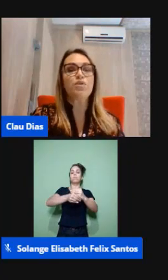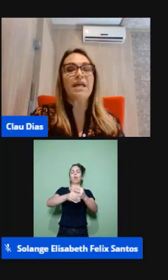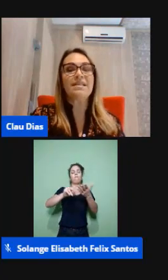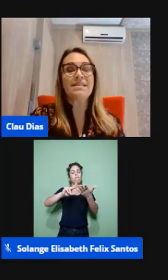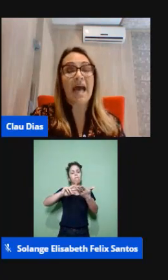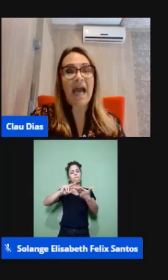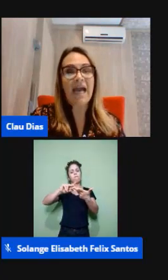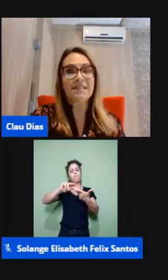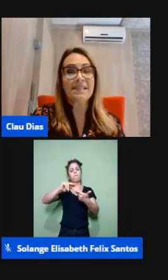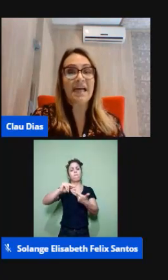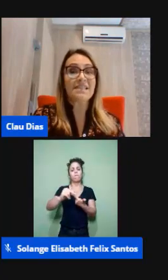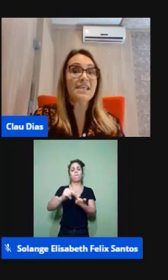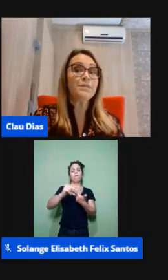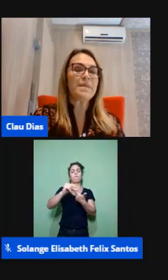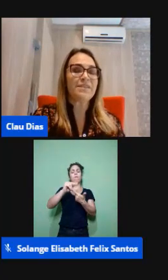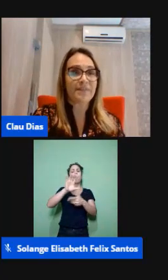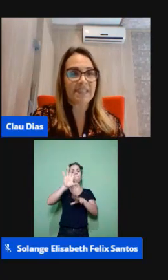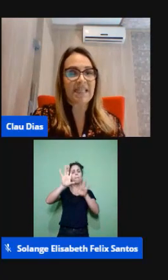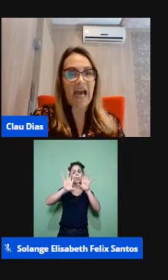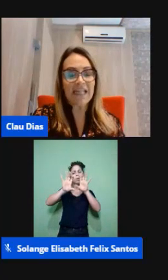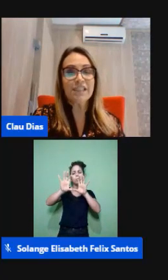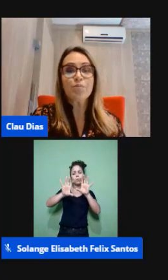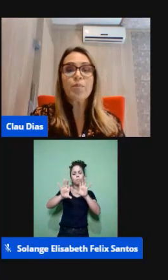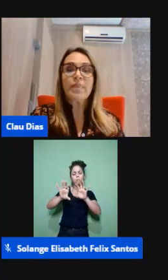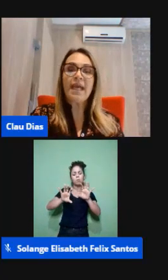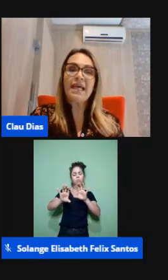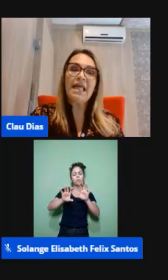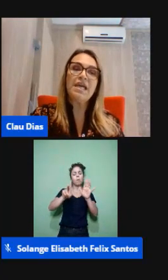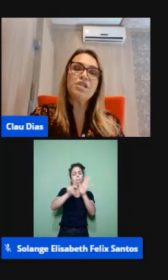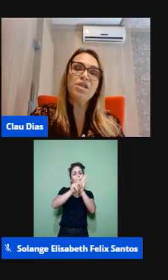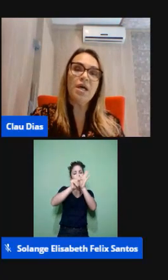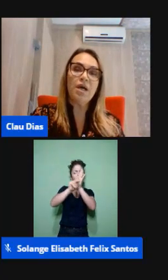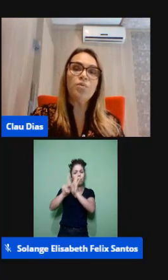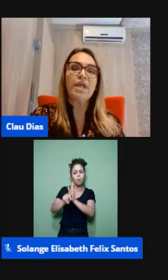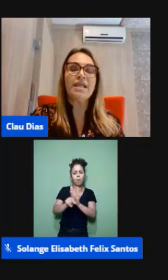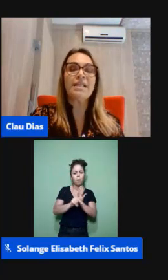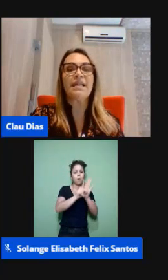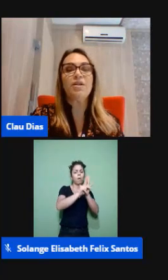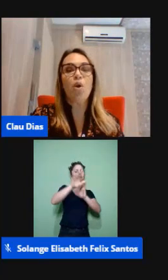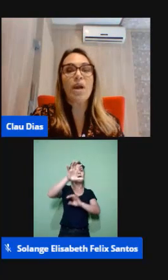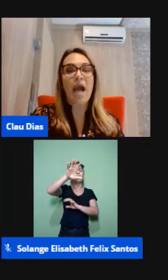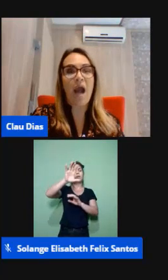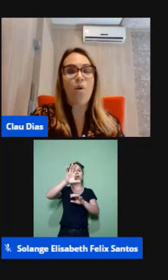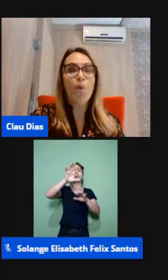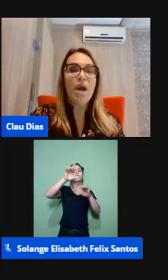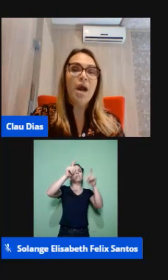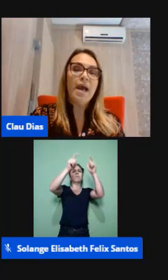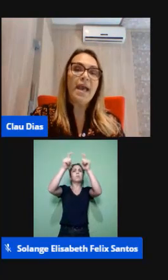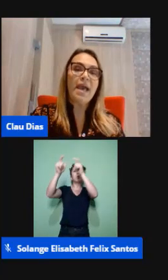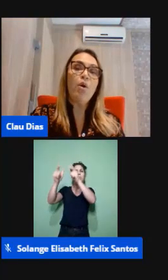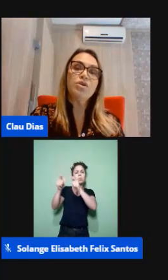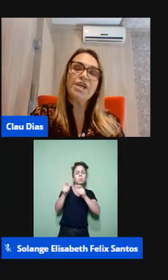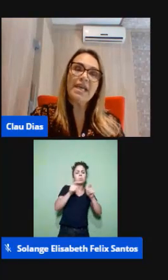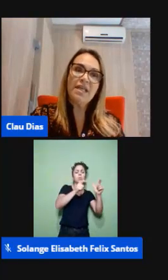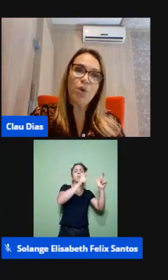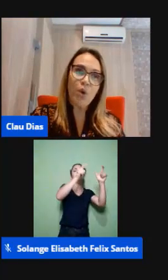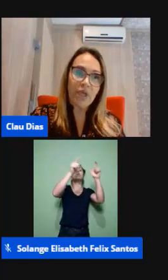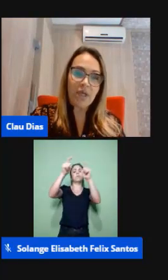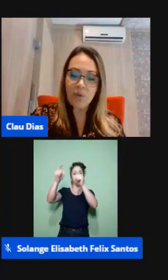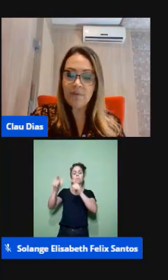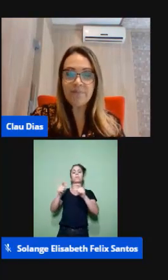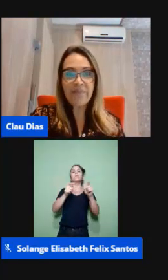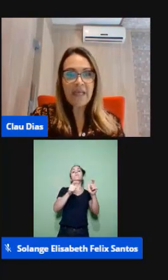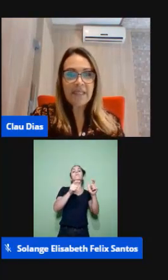as particularidades, as especificidades daquela região, né, daquele local, onde